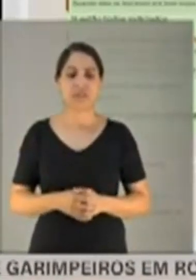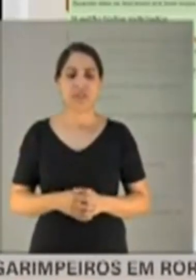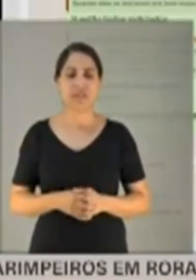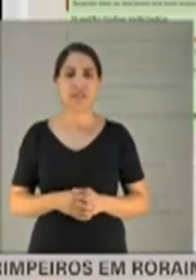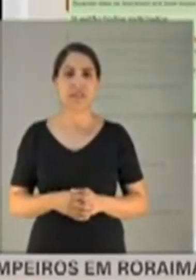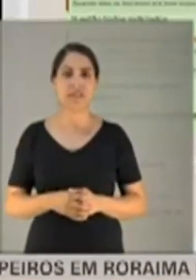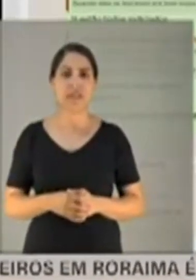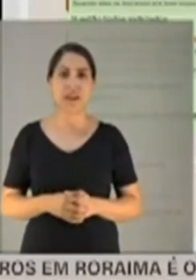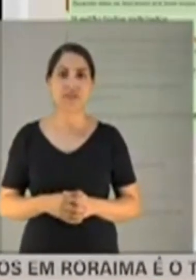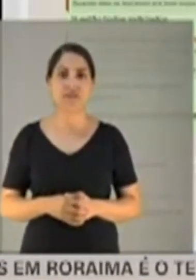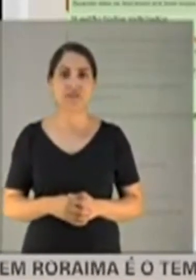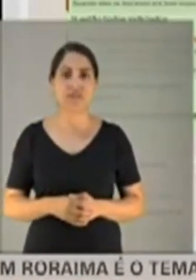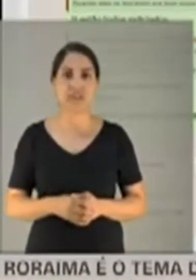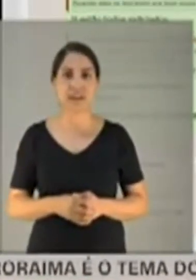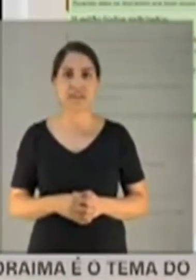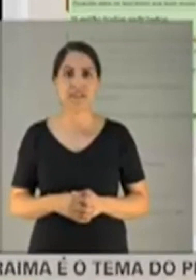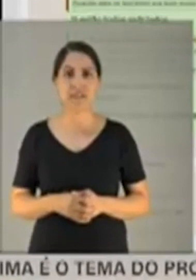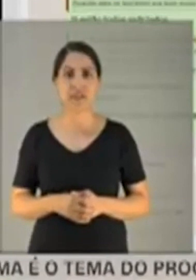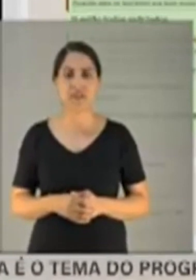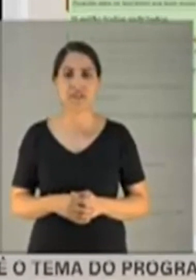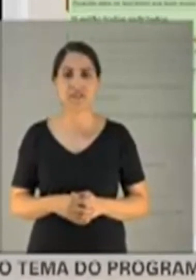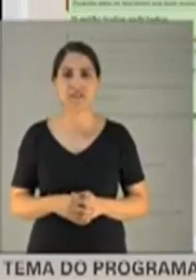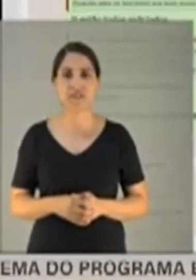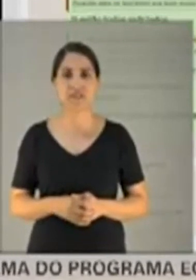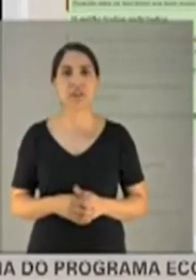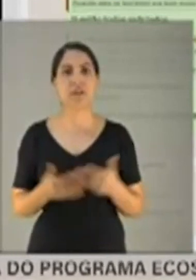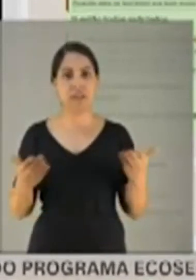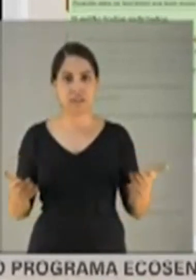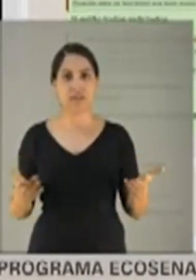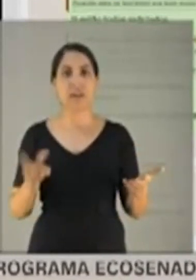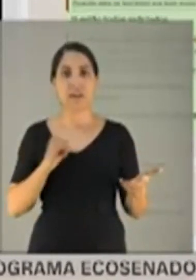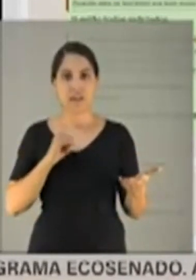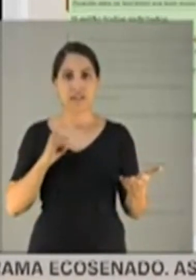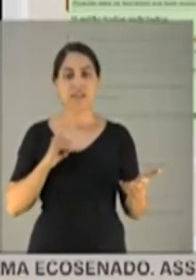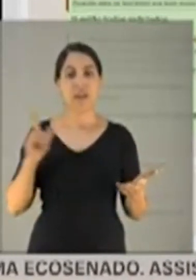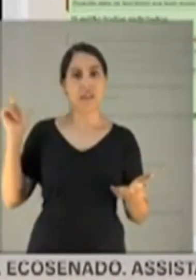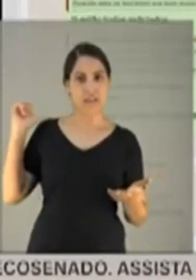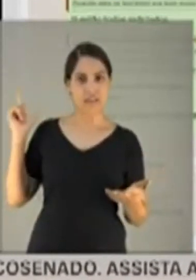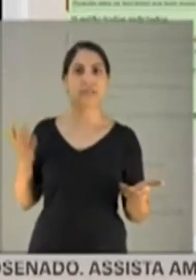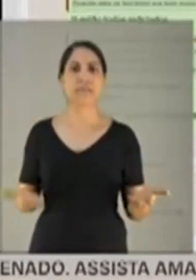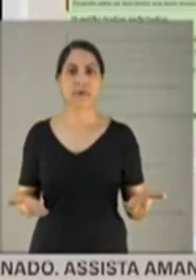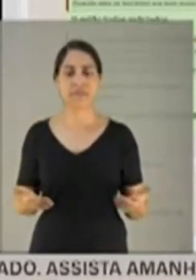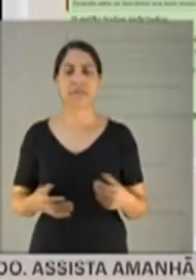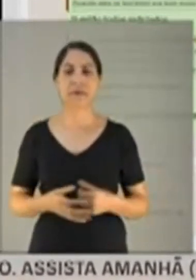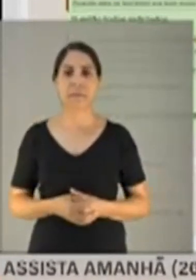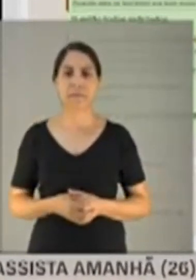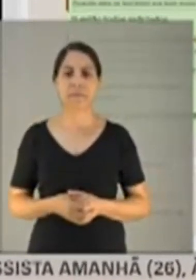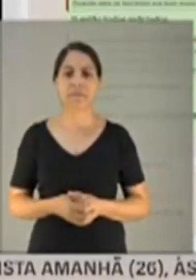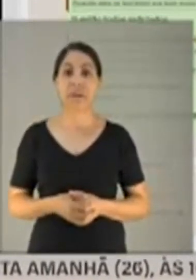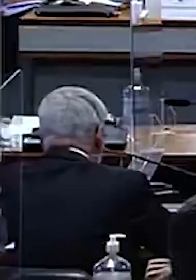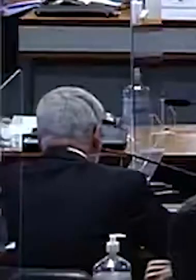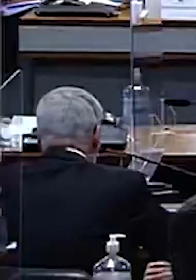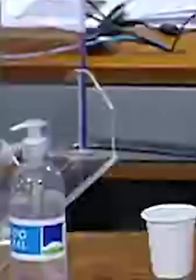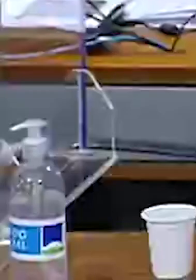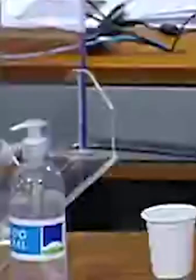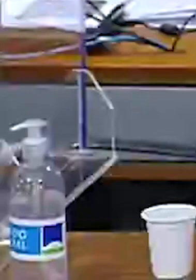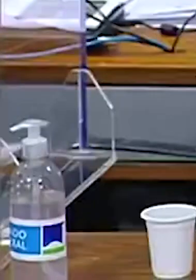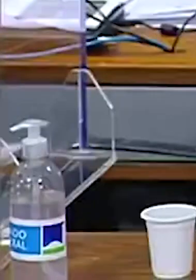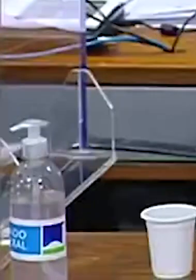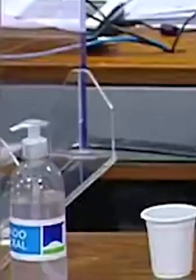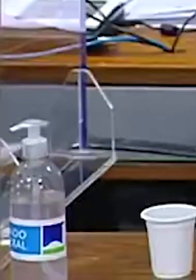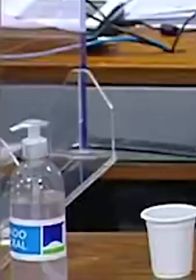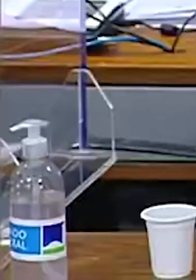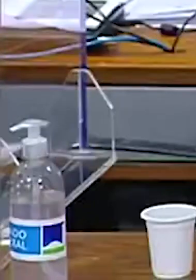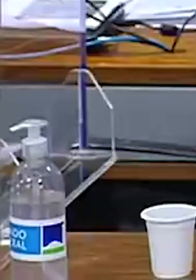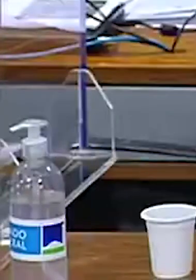Outro detalhe é que eles falam que o pagamento é 100% antecipado. Eu marquei assim até circulei para você ver. A todo